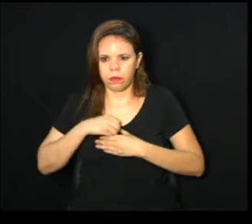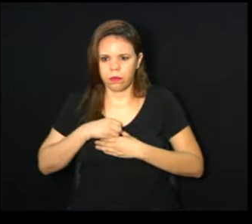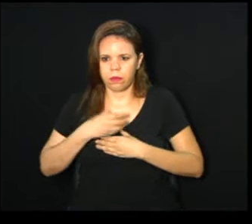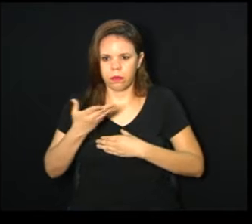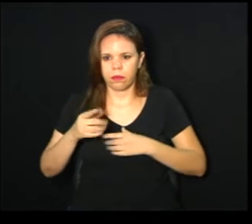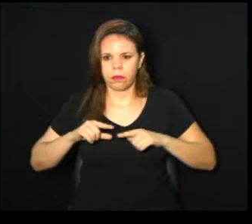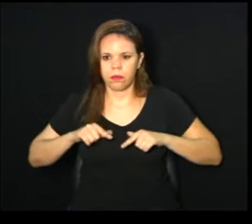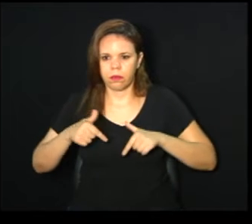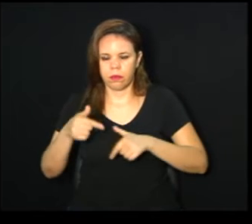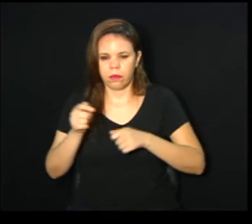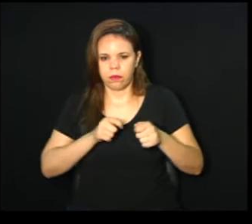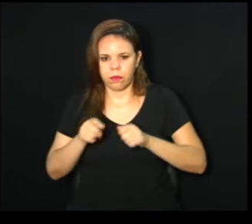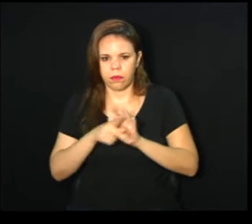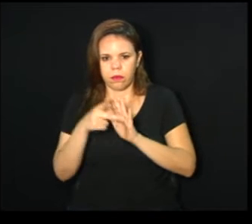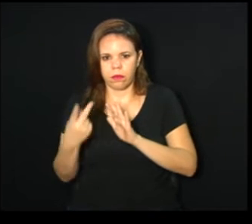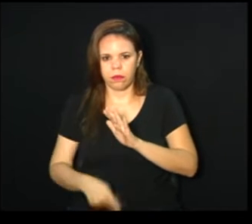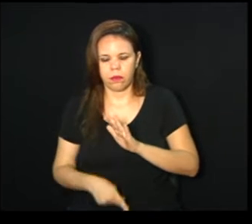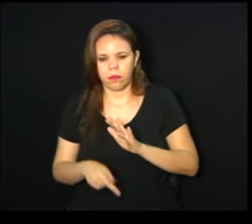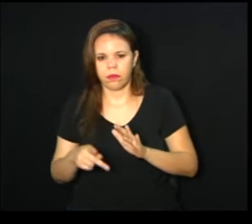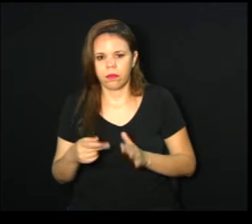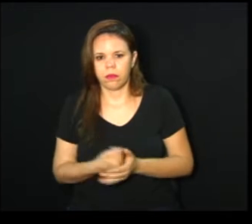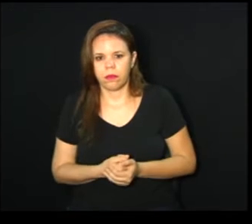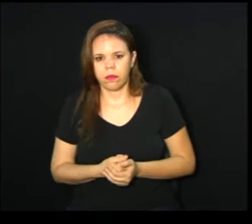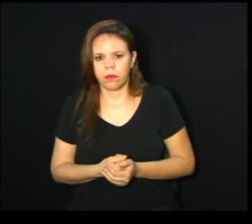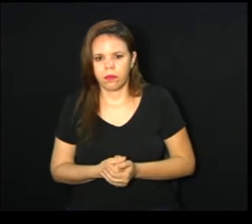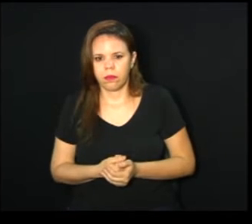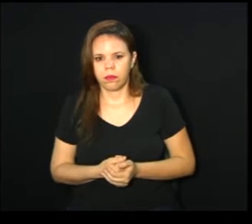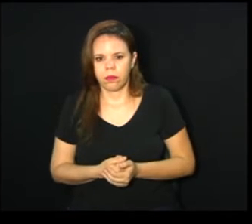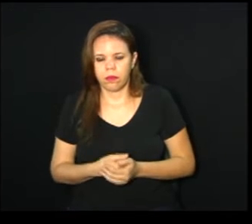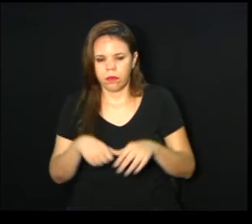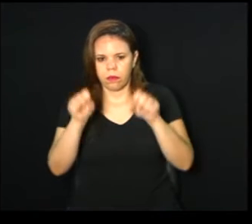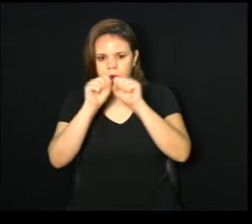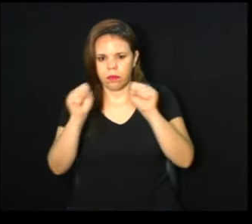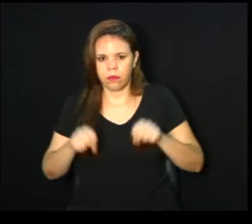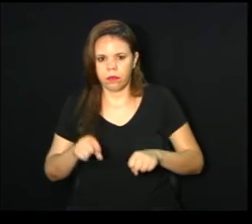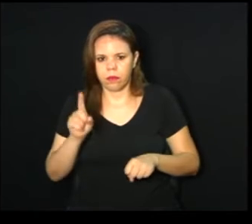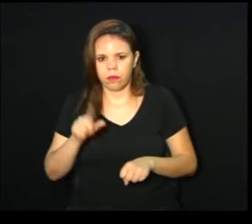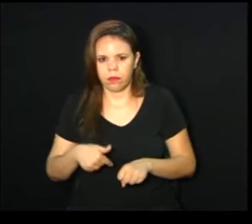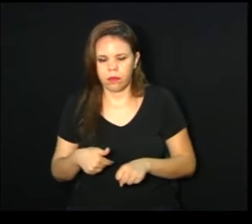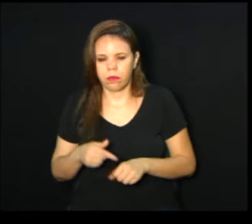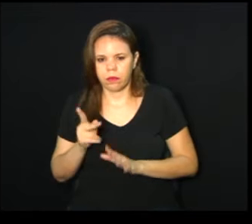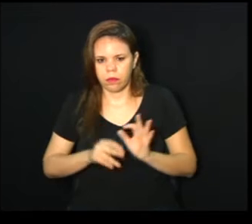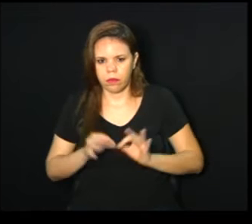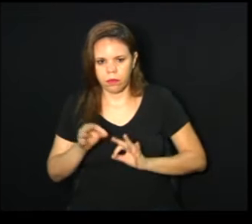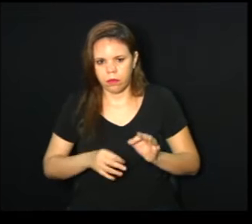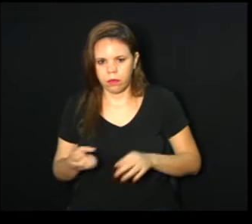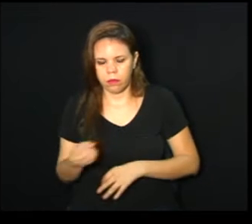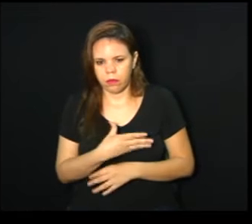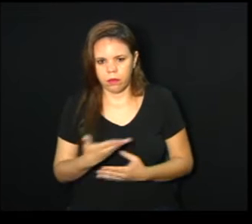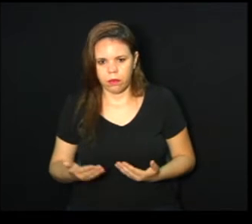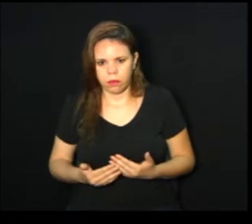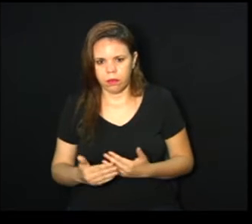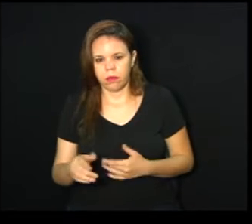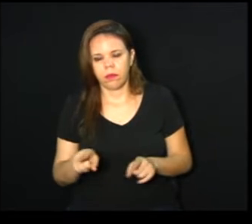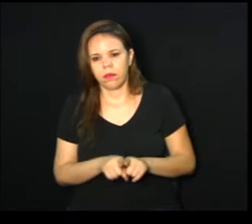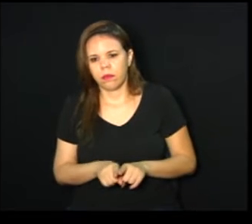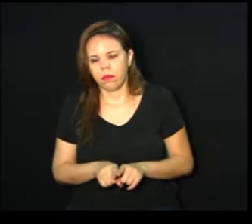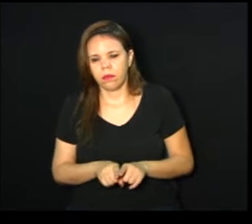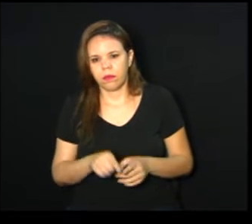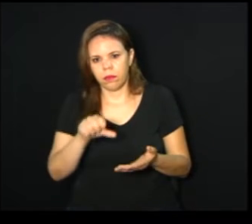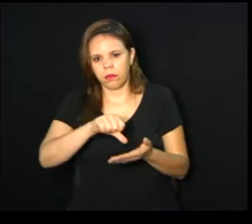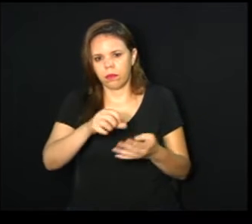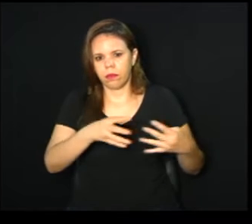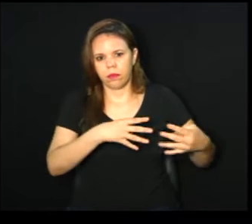um controle específico de tensão para esses tipos de sistemas, que são projetos recentes que também estão no distrito de Barão